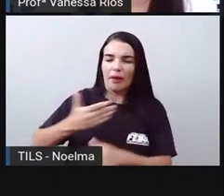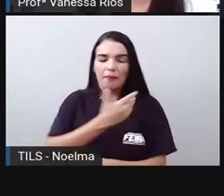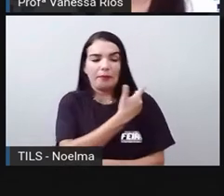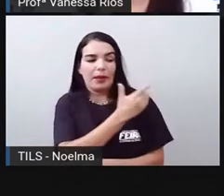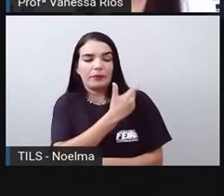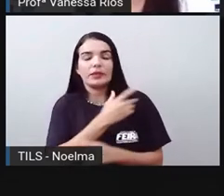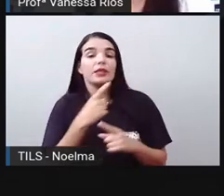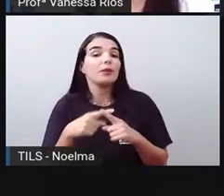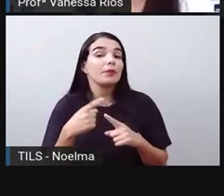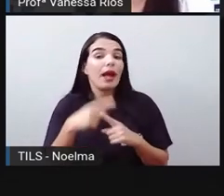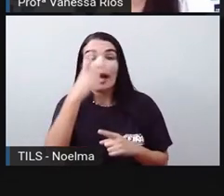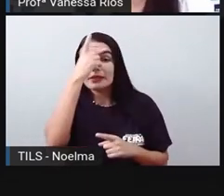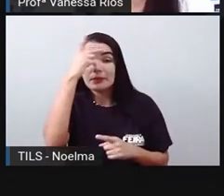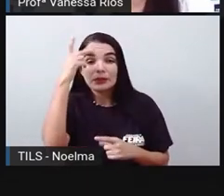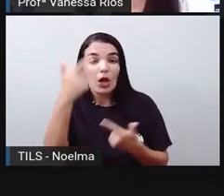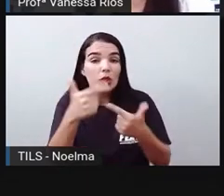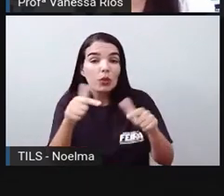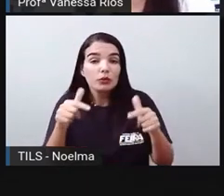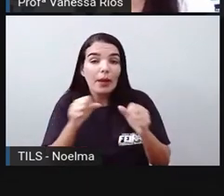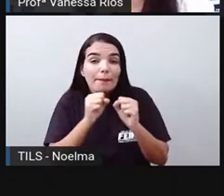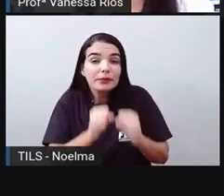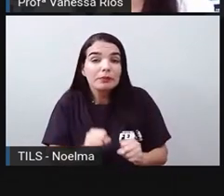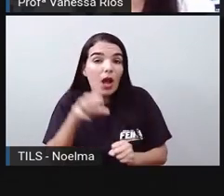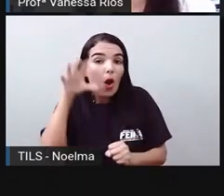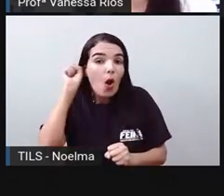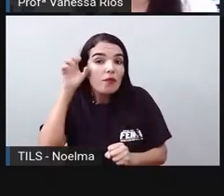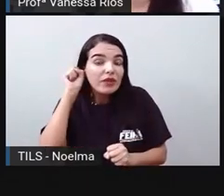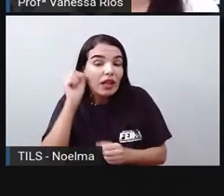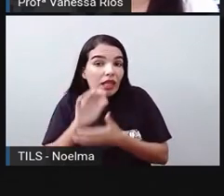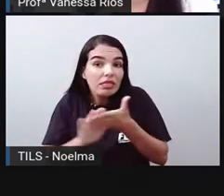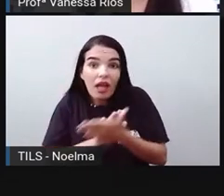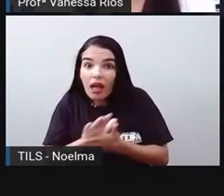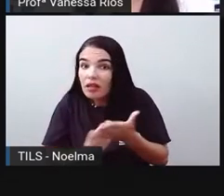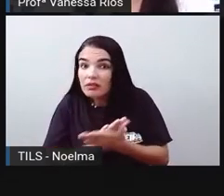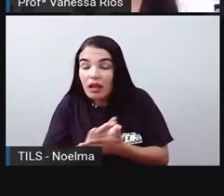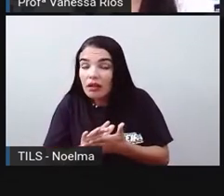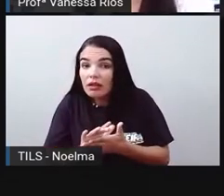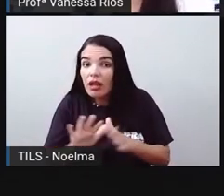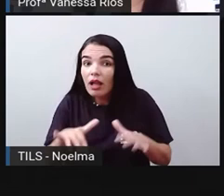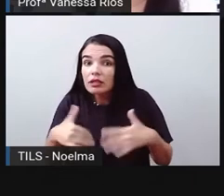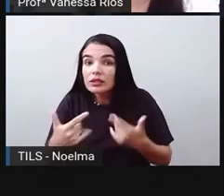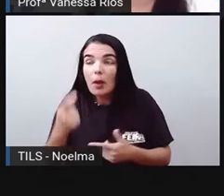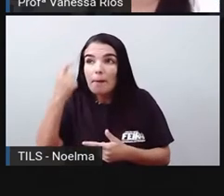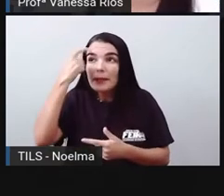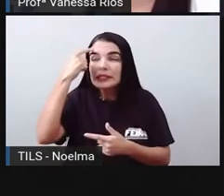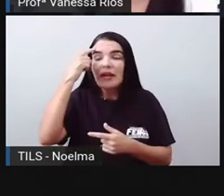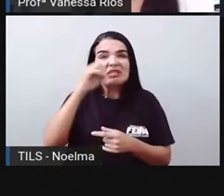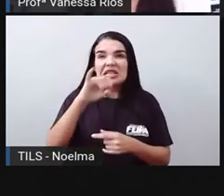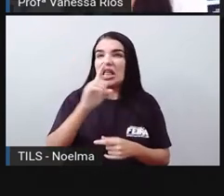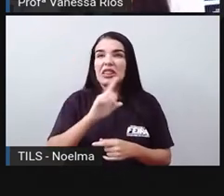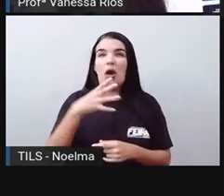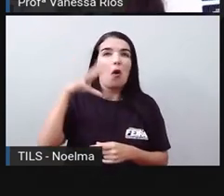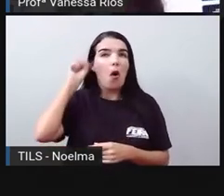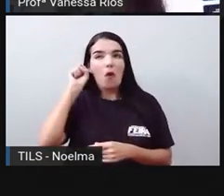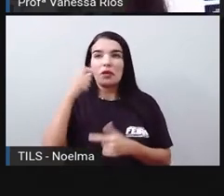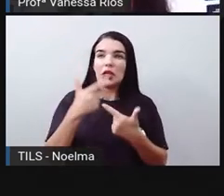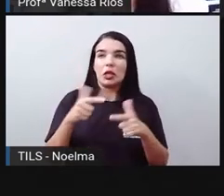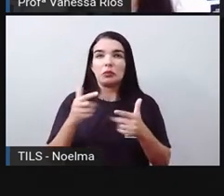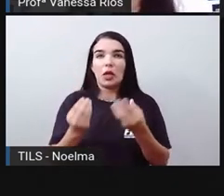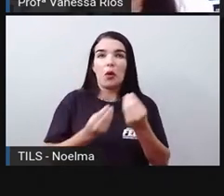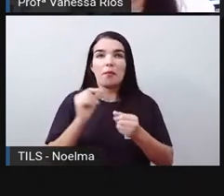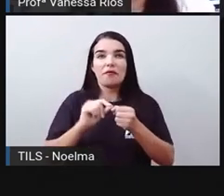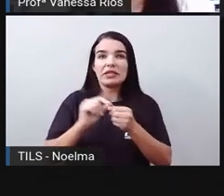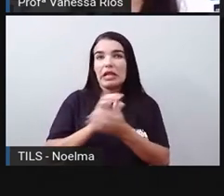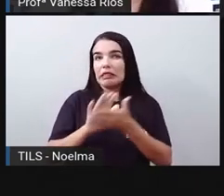que as pessoas que não tinham a possibilidade de ouvir e se achava aí que por não ouvir também não tinham possibilidade